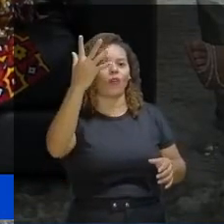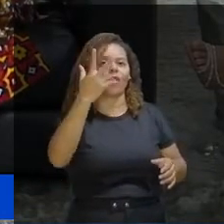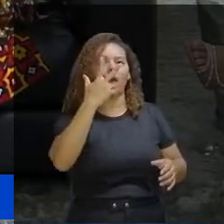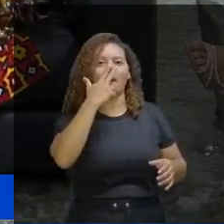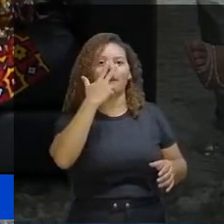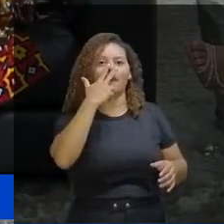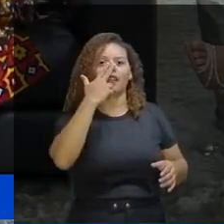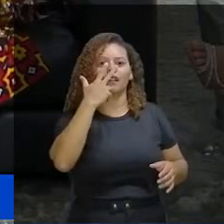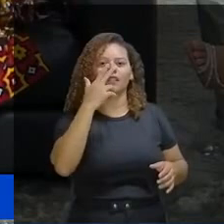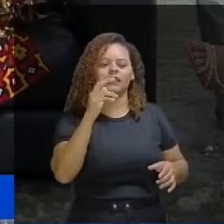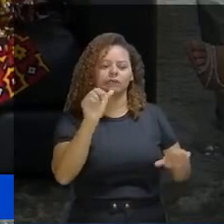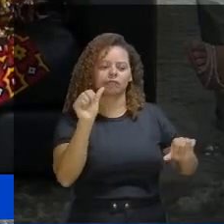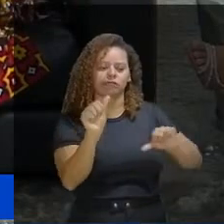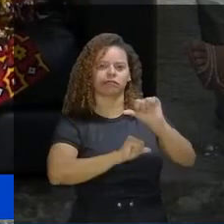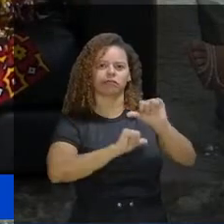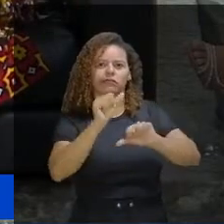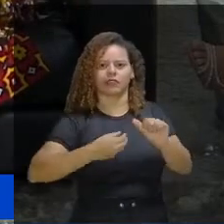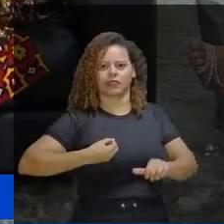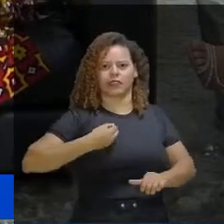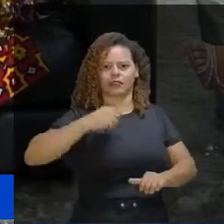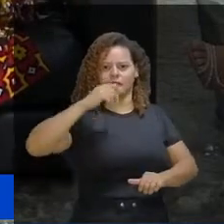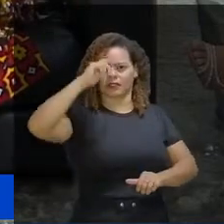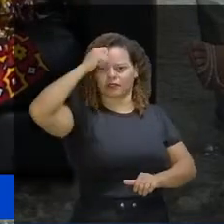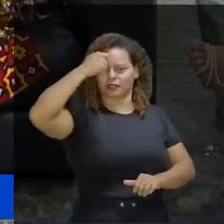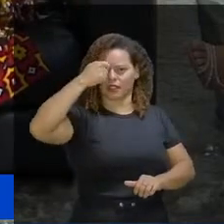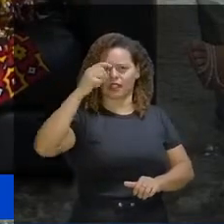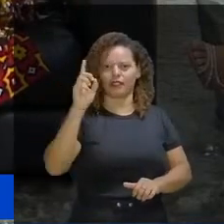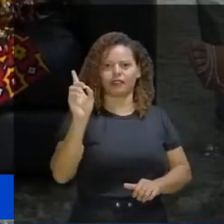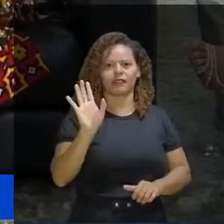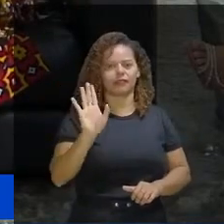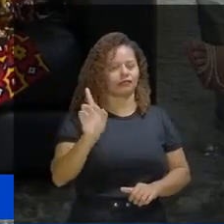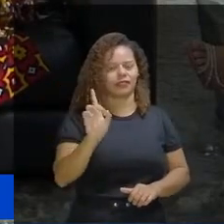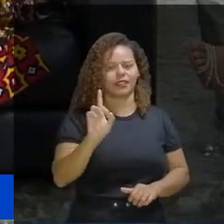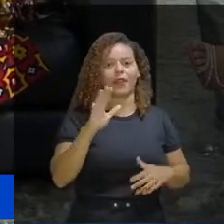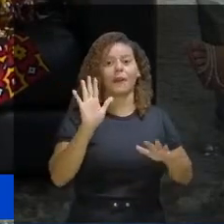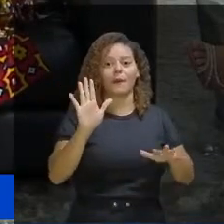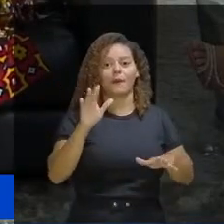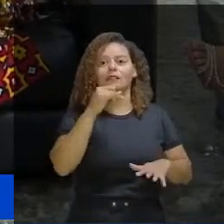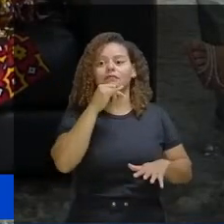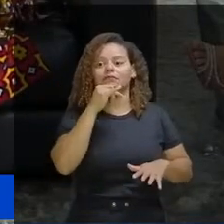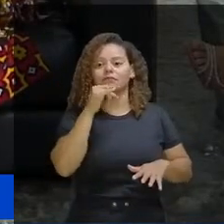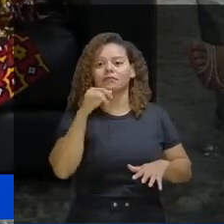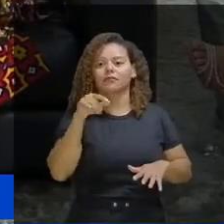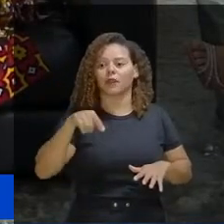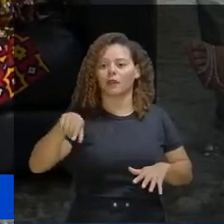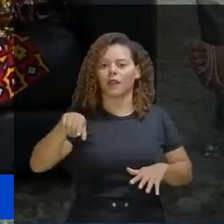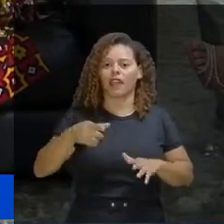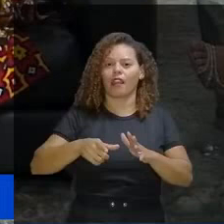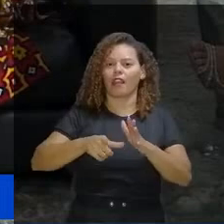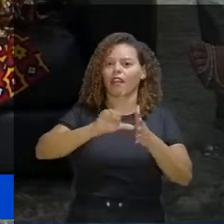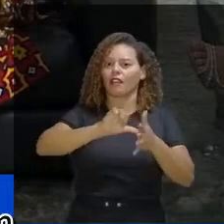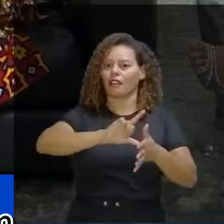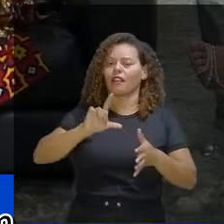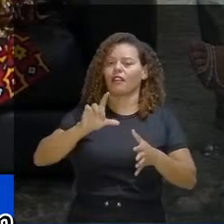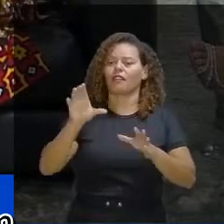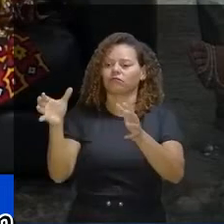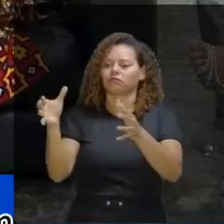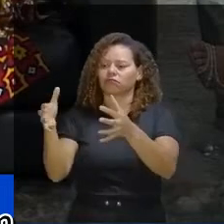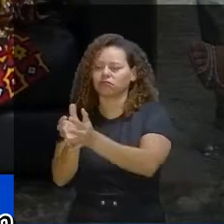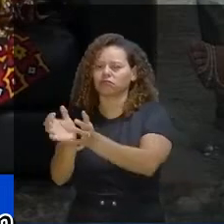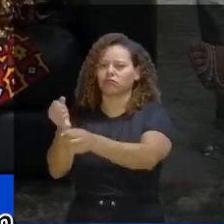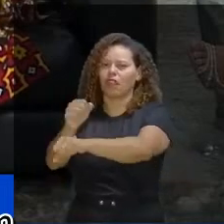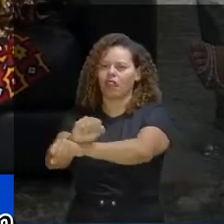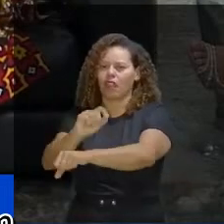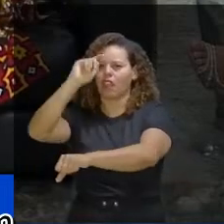reforma trabalhista e incluir os negros que estavam livres para trabalhar em canaviais, para trabalhar em lavoura de